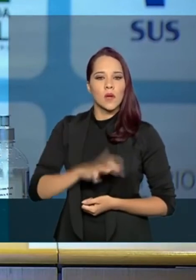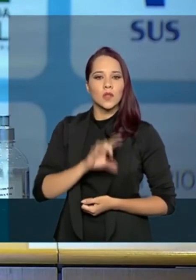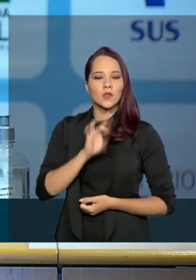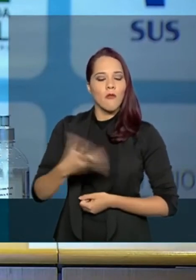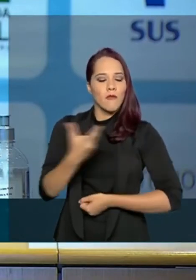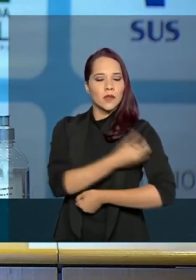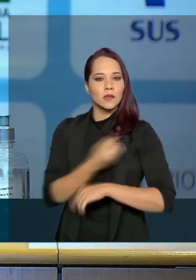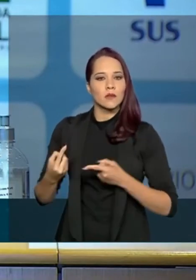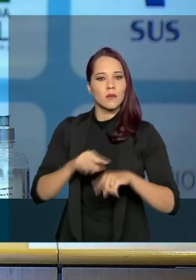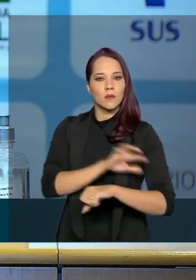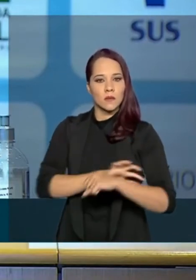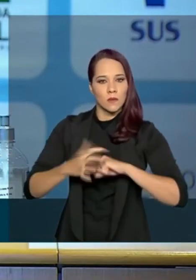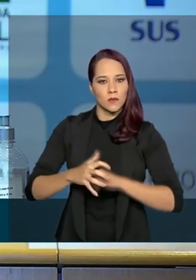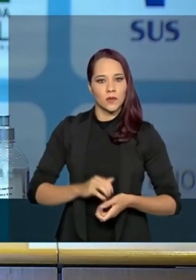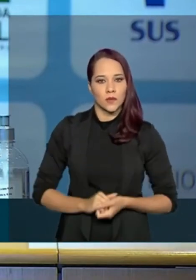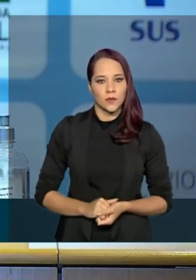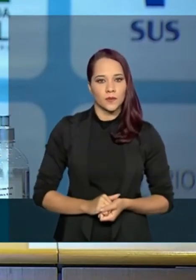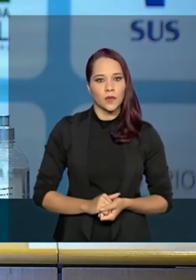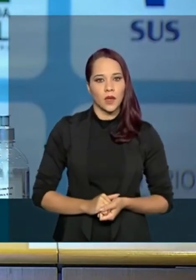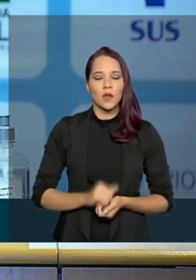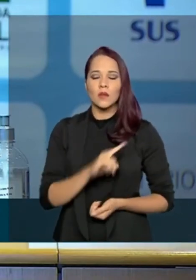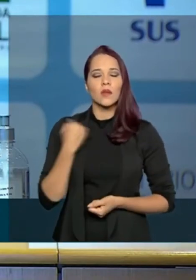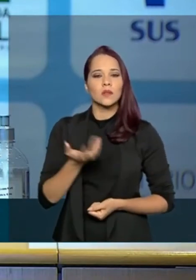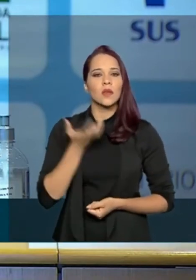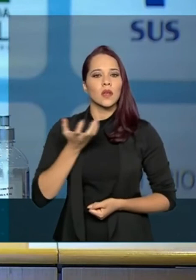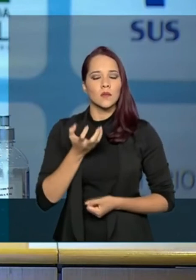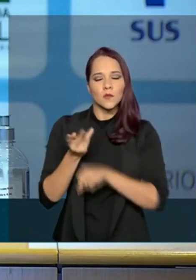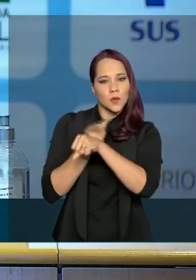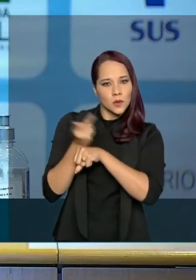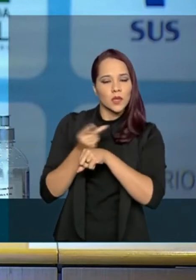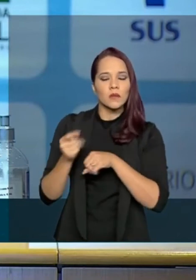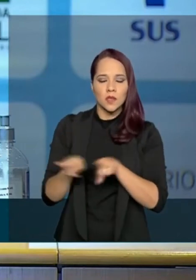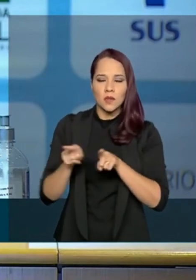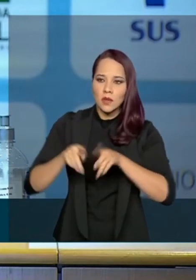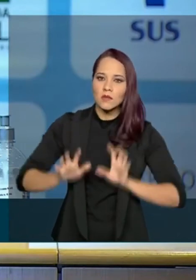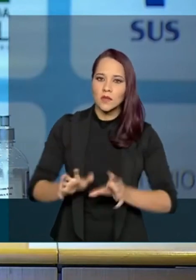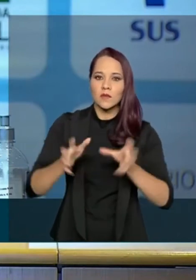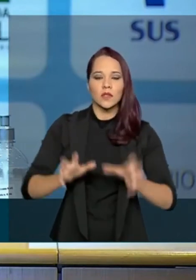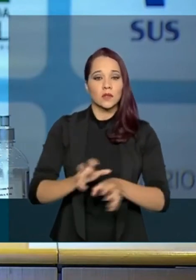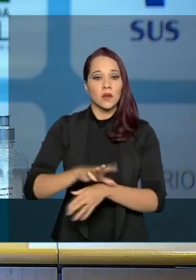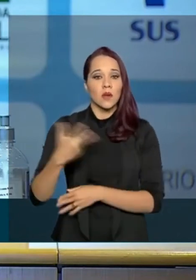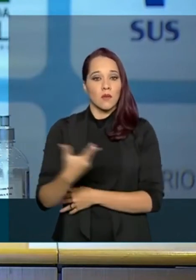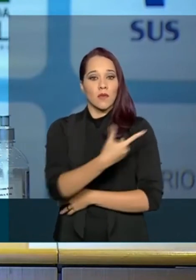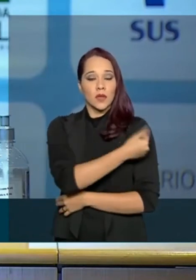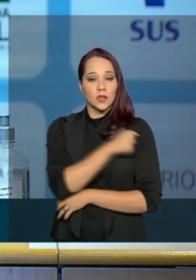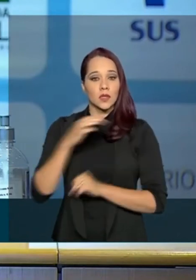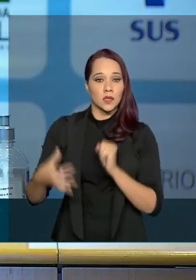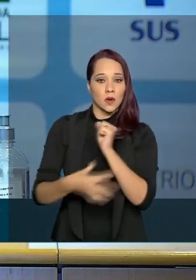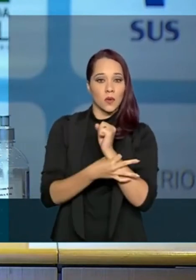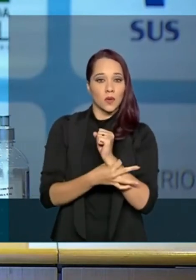contra a Covid-19. Buscamos e estamos investindo em uma vacina